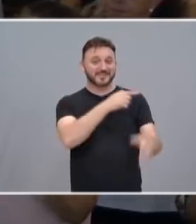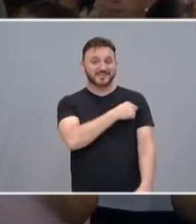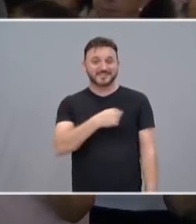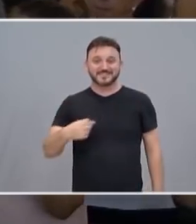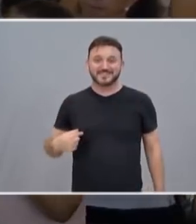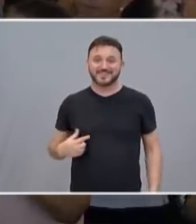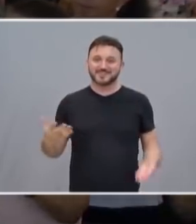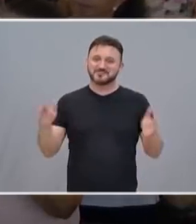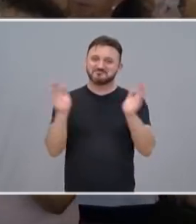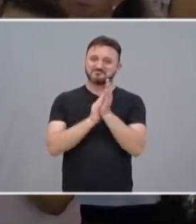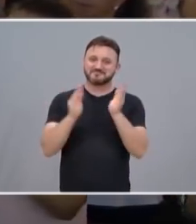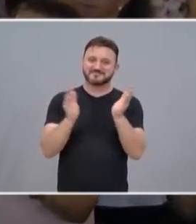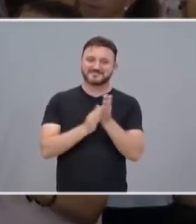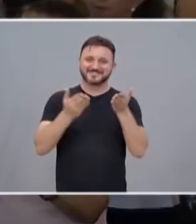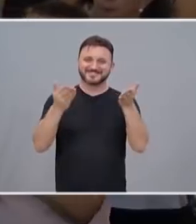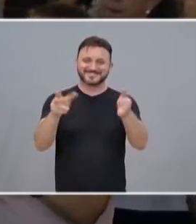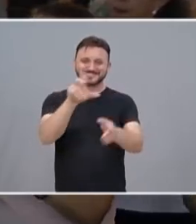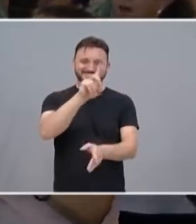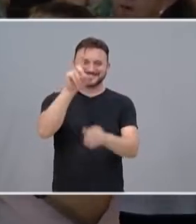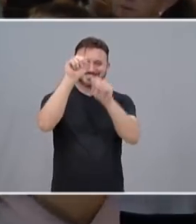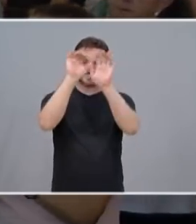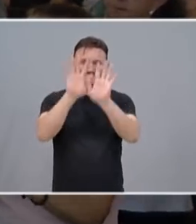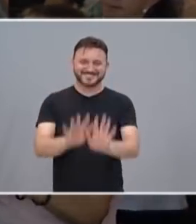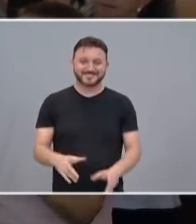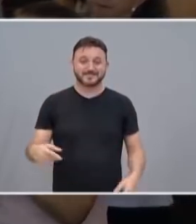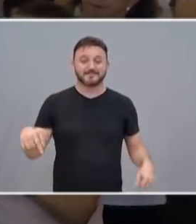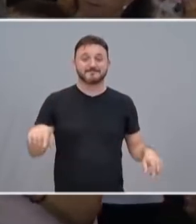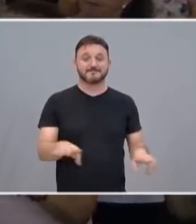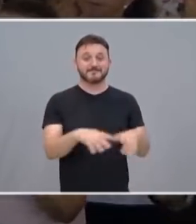Cristo ressuscitou.